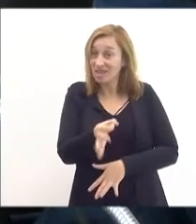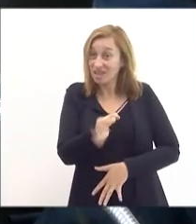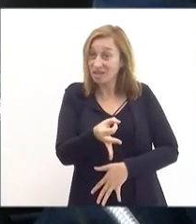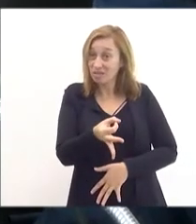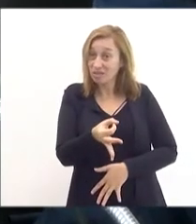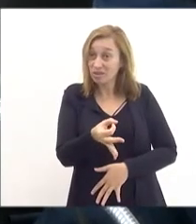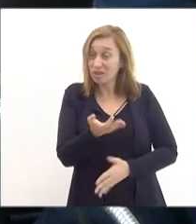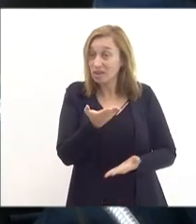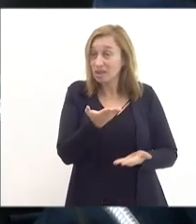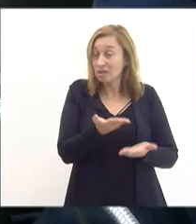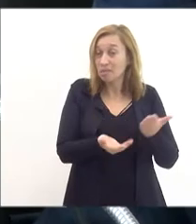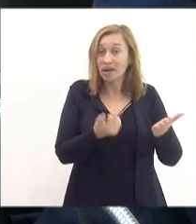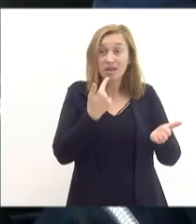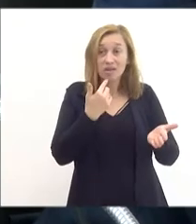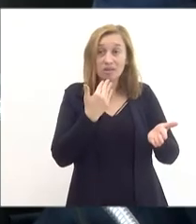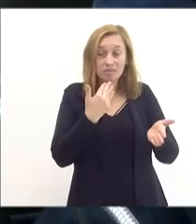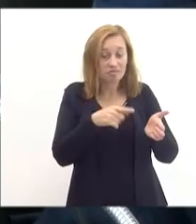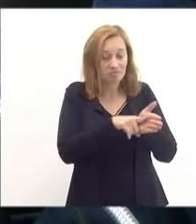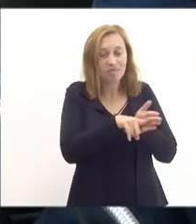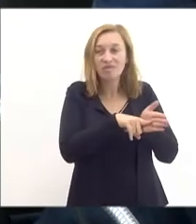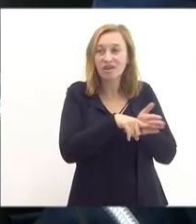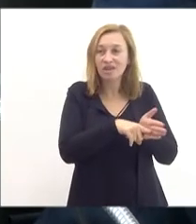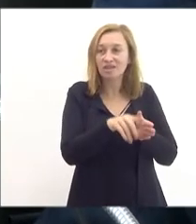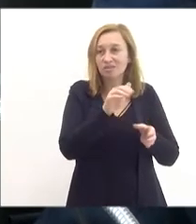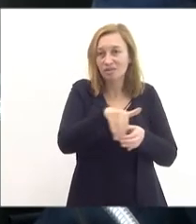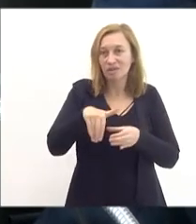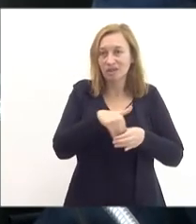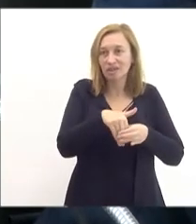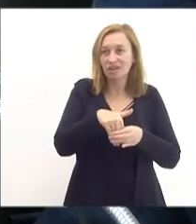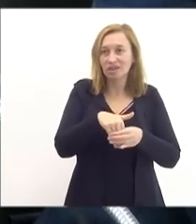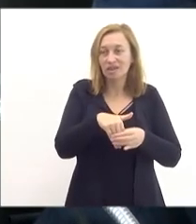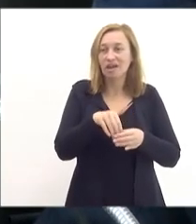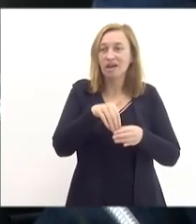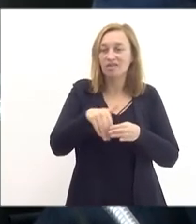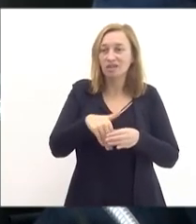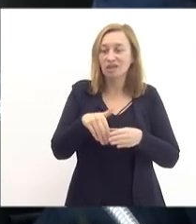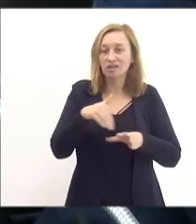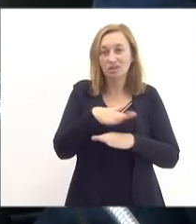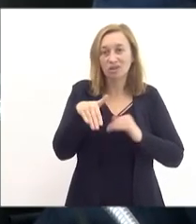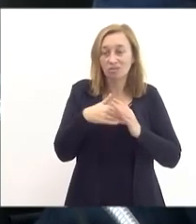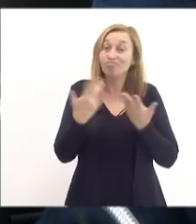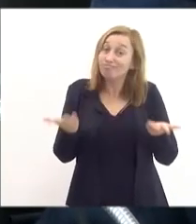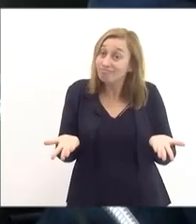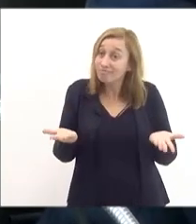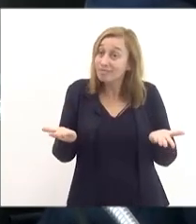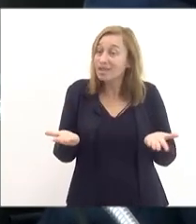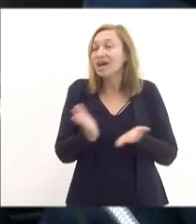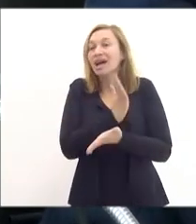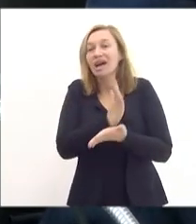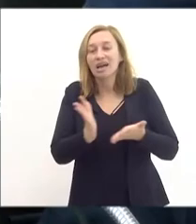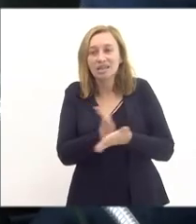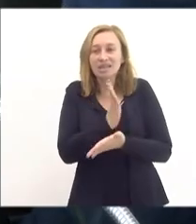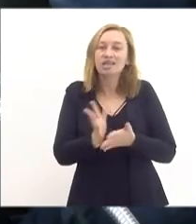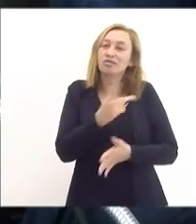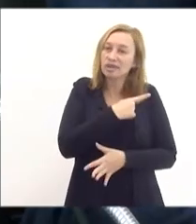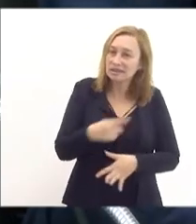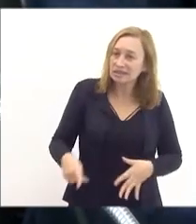automaticamente você pede verificação de votação. Aí a votação é nominal. Então, às vezes, a